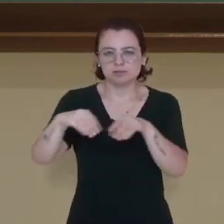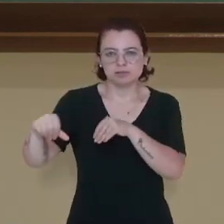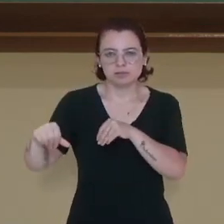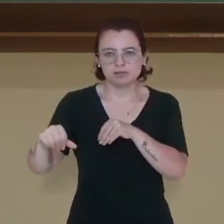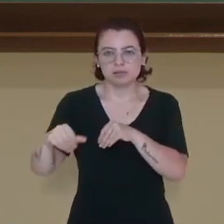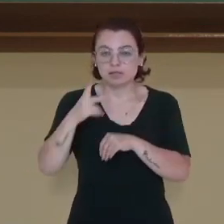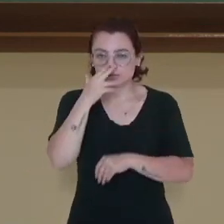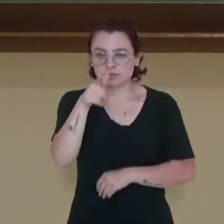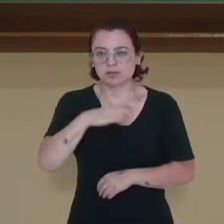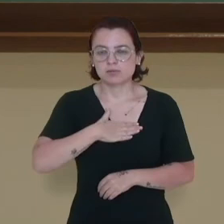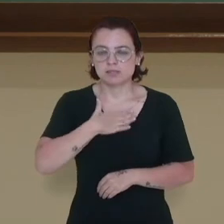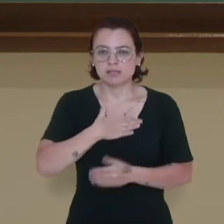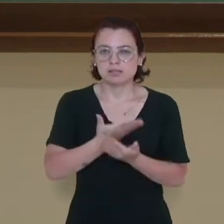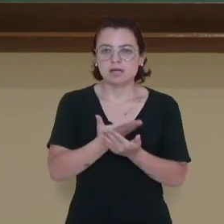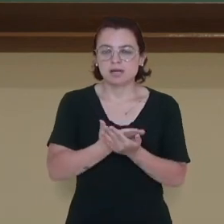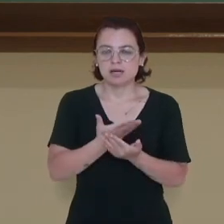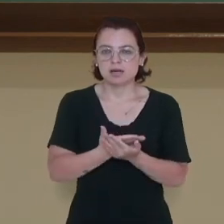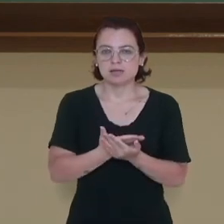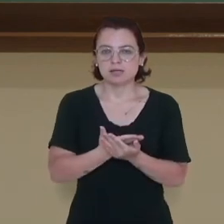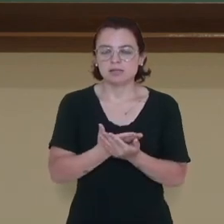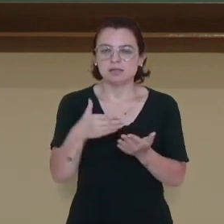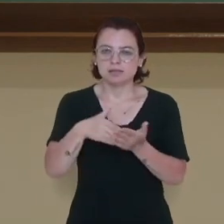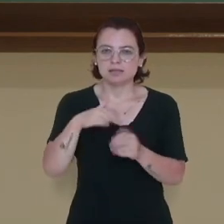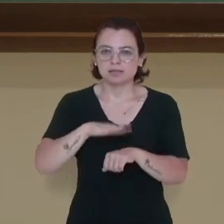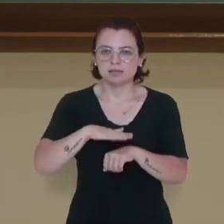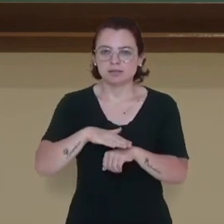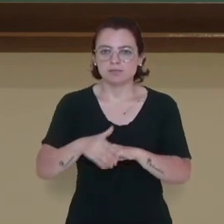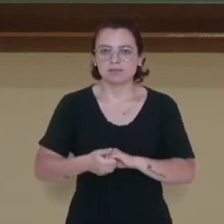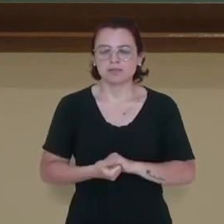território. Espero que vocês tenham gostado então desta aula.